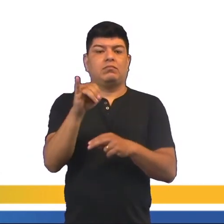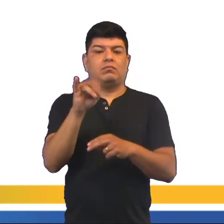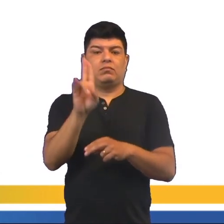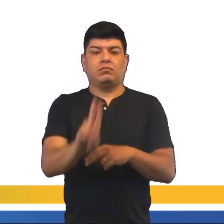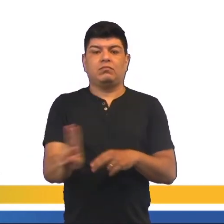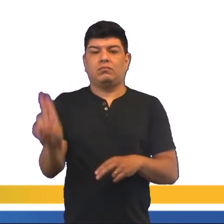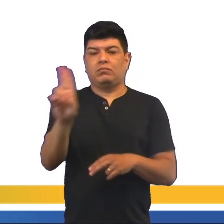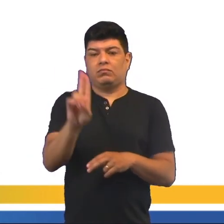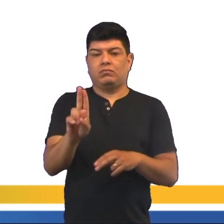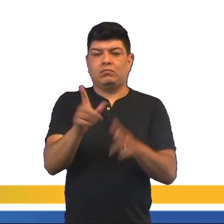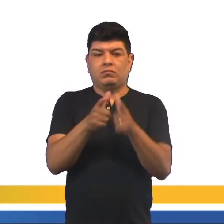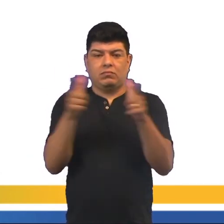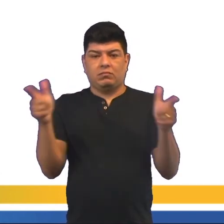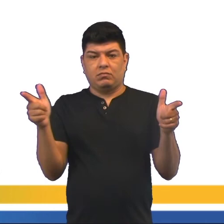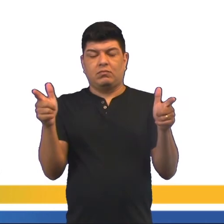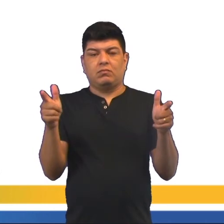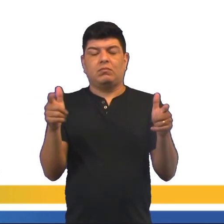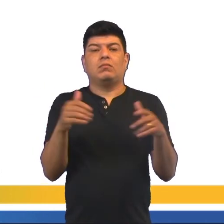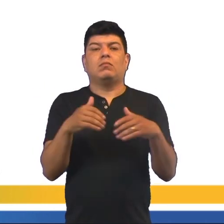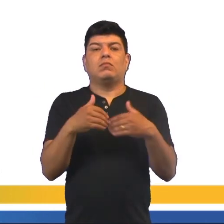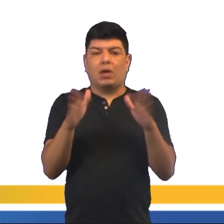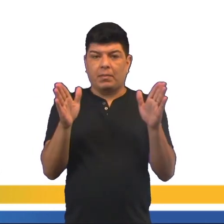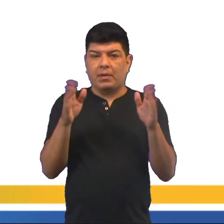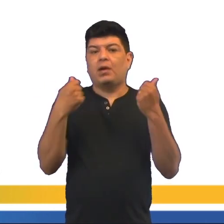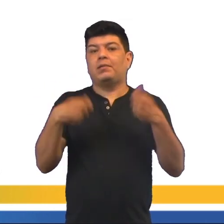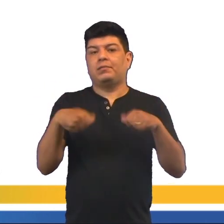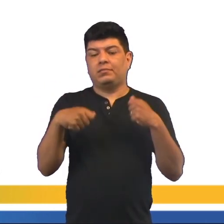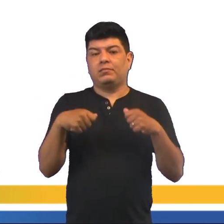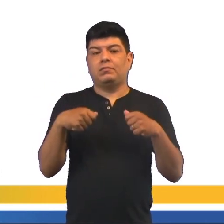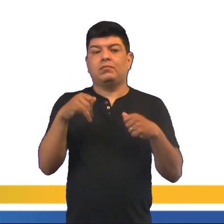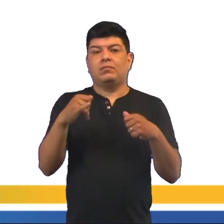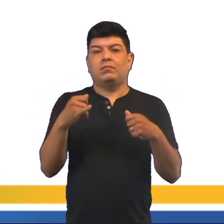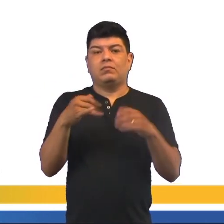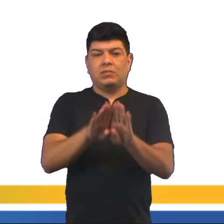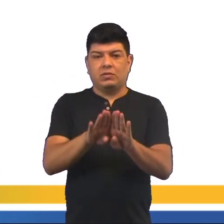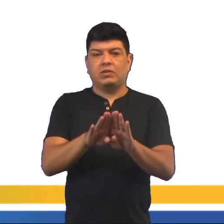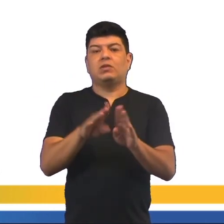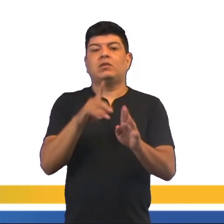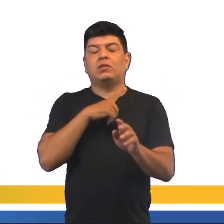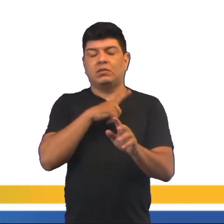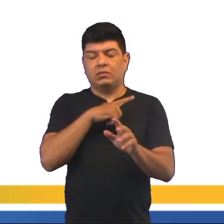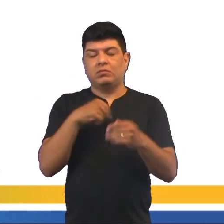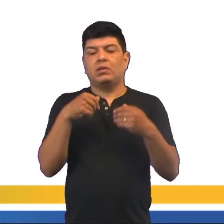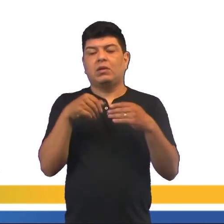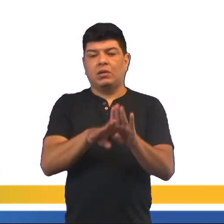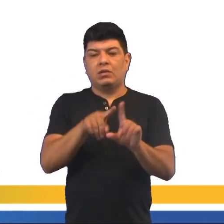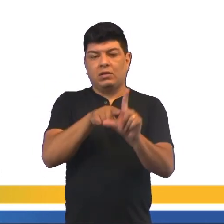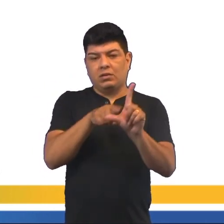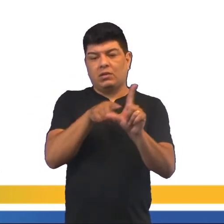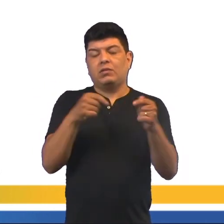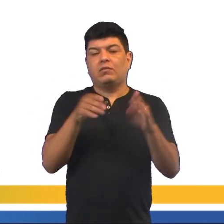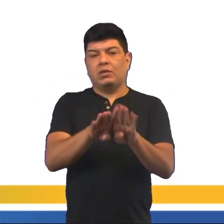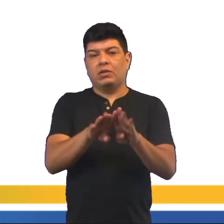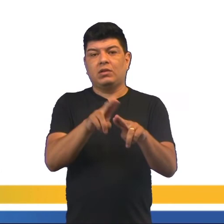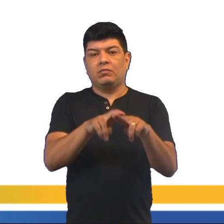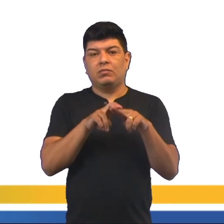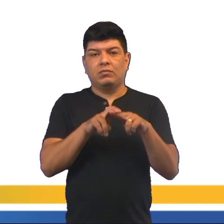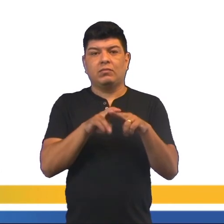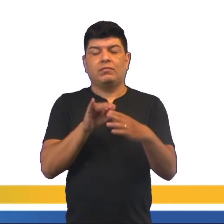uso ângulos abertos, vai ter que ter ângulos abertos. Se eu vou usar ângulos fechados, eu vou ter que ter ângulos